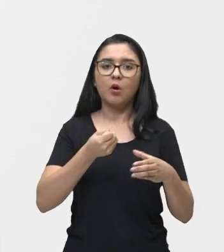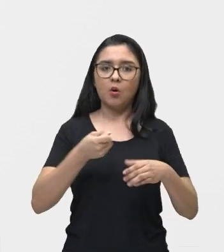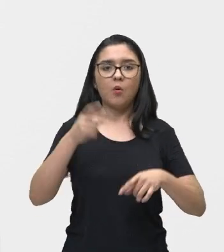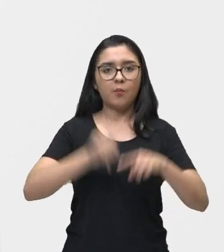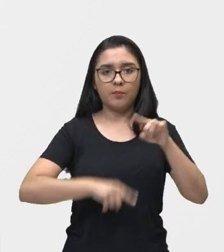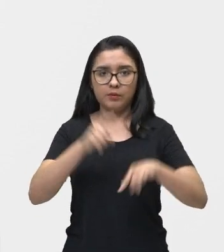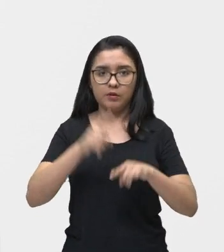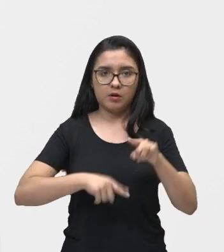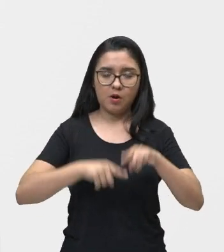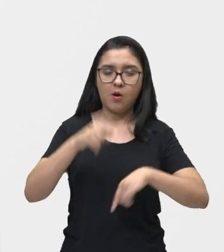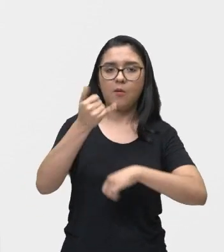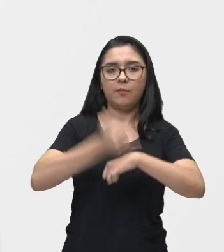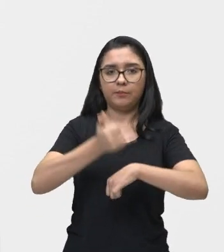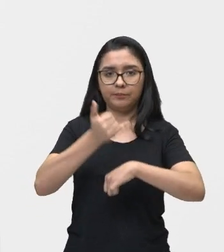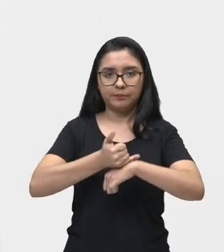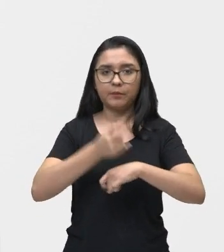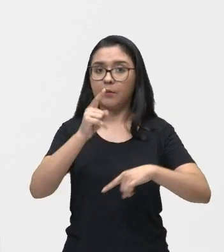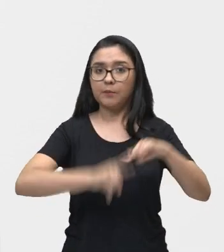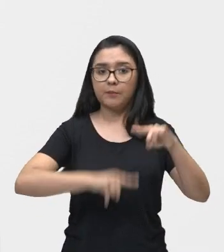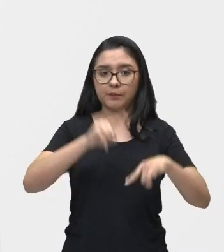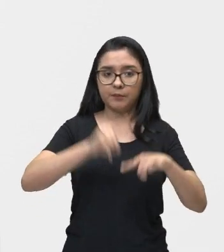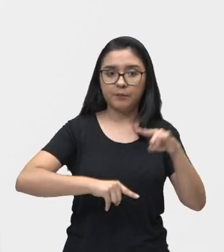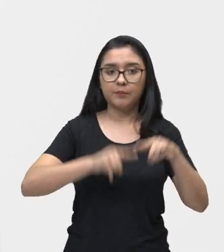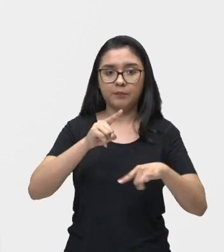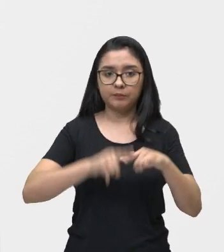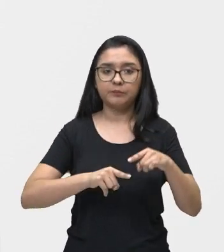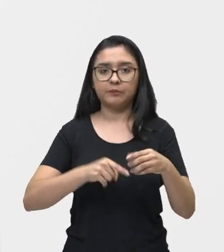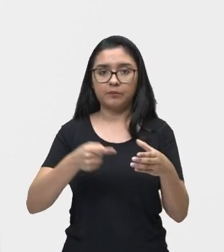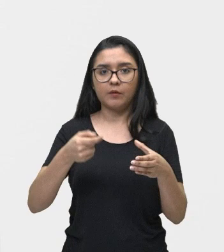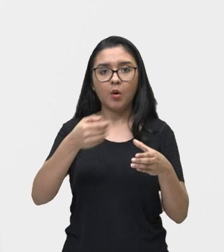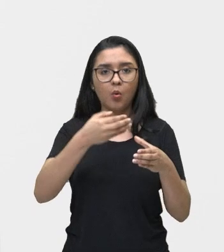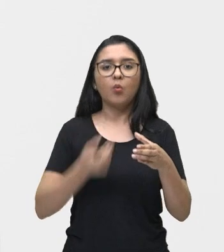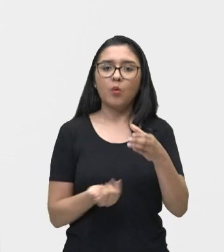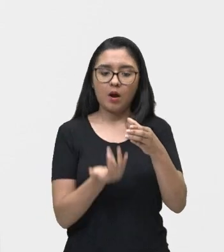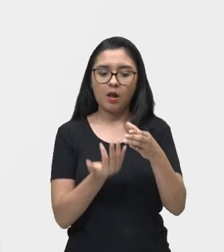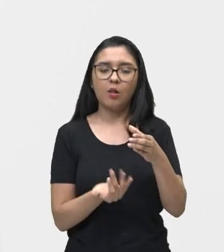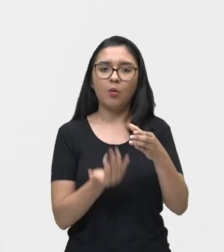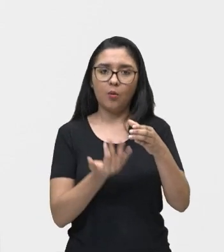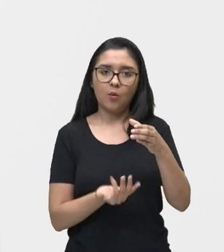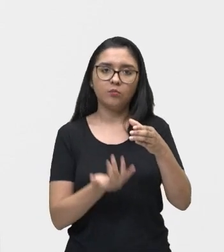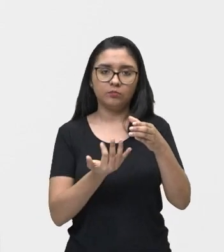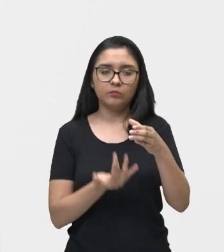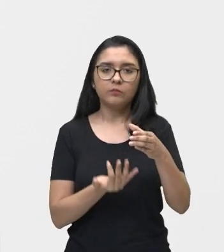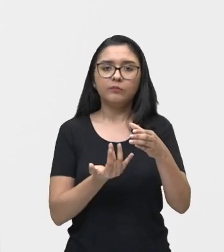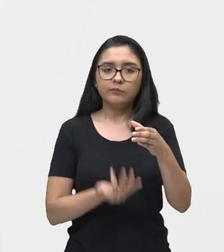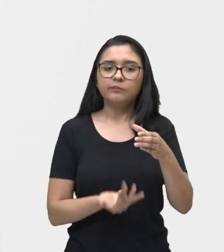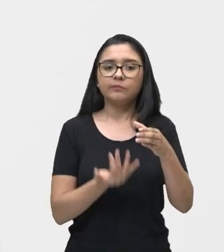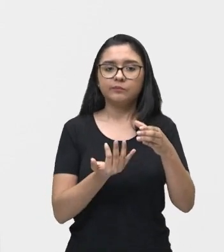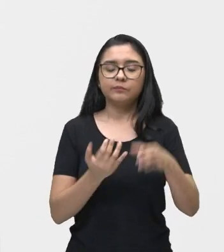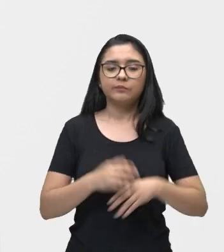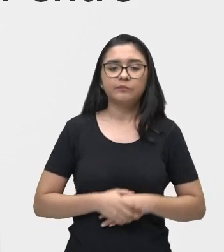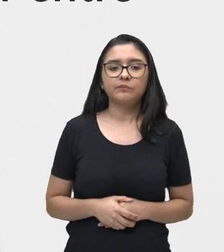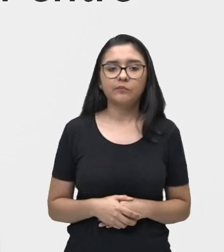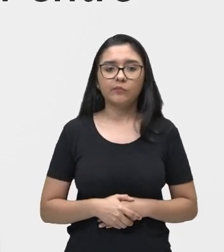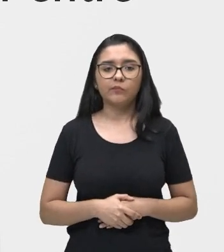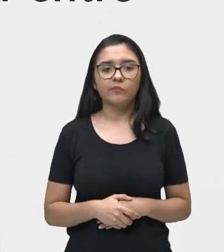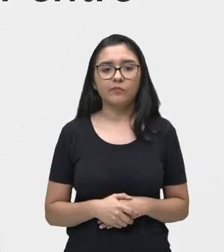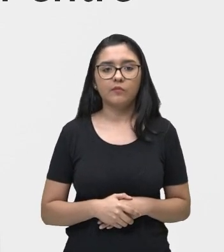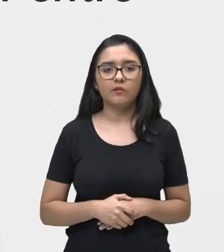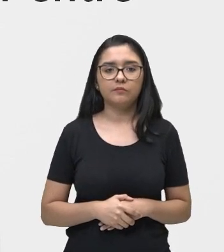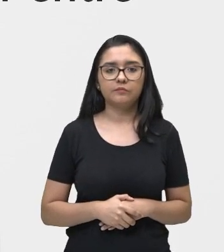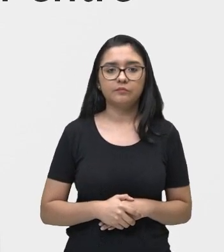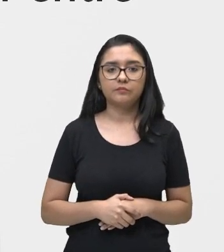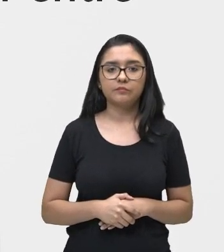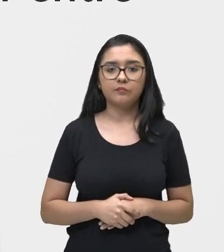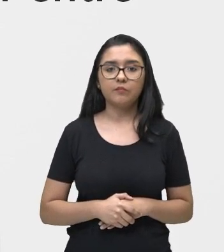de ferro, que é um material que absorve melhor o calor recebido pela chama do fogão. Claro